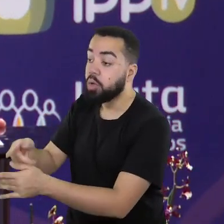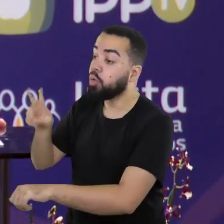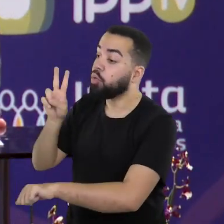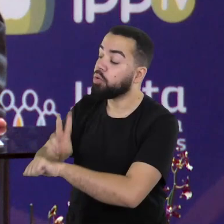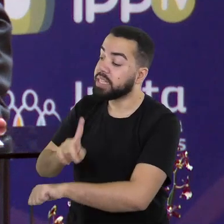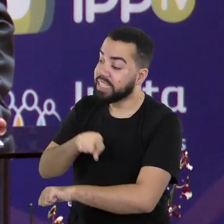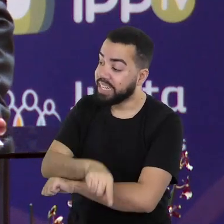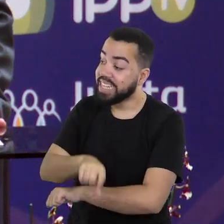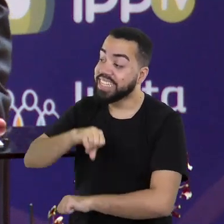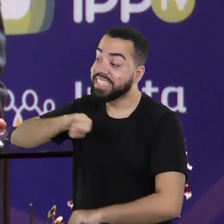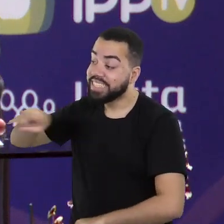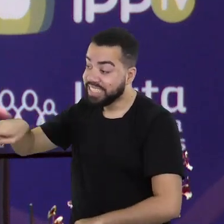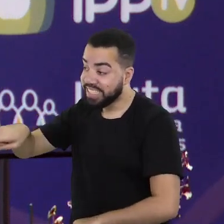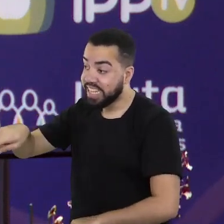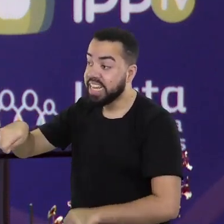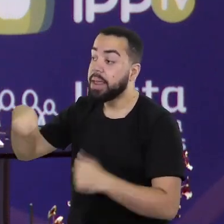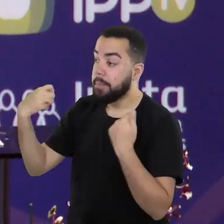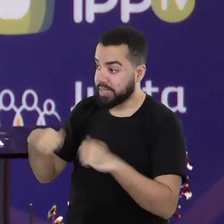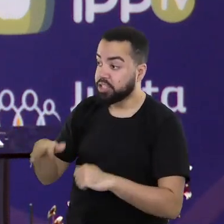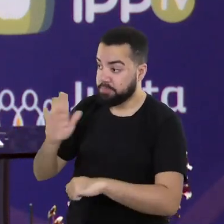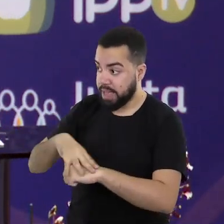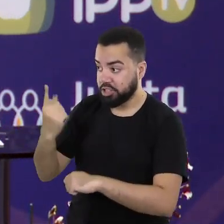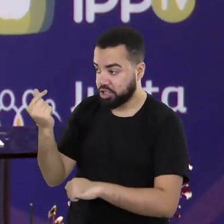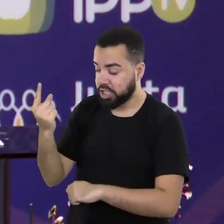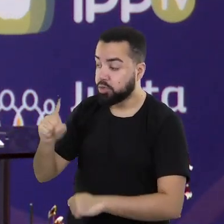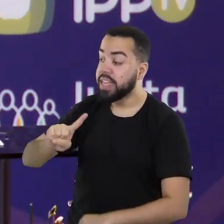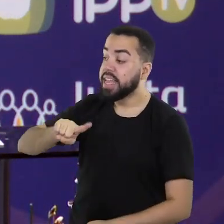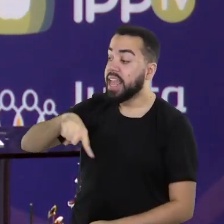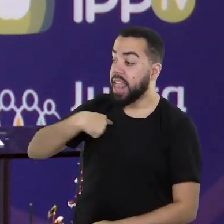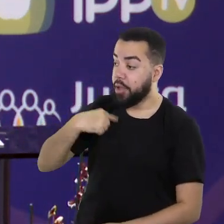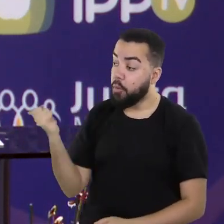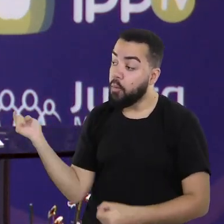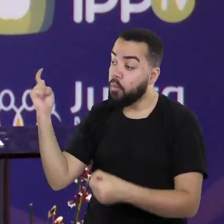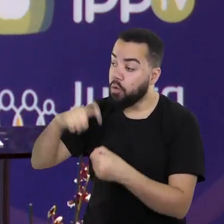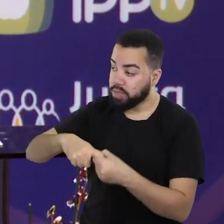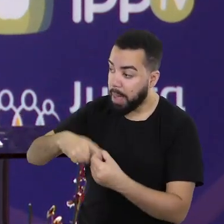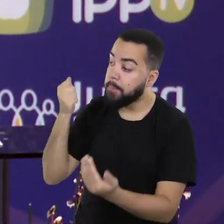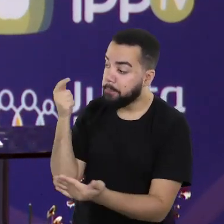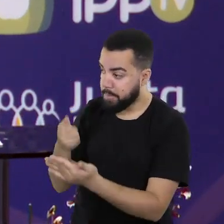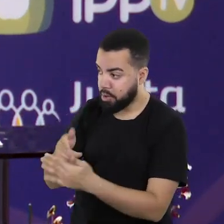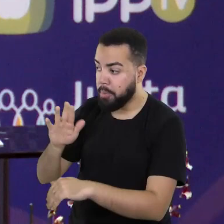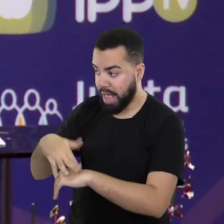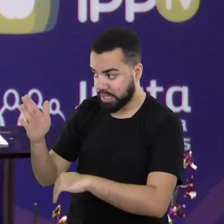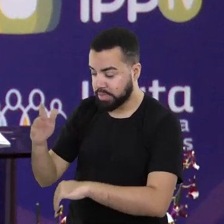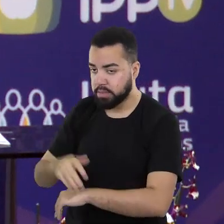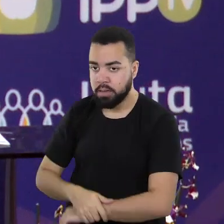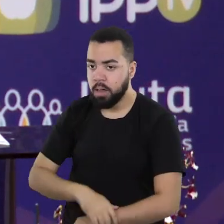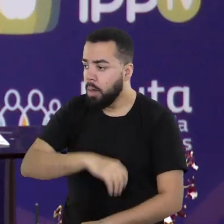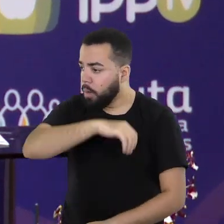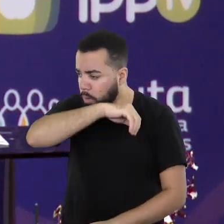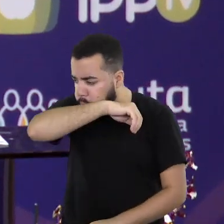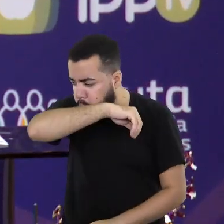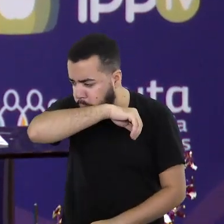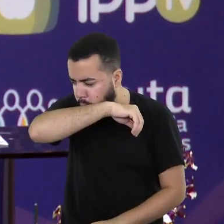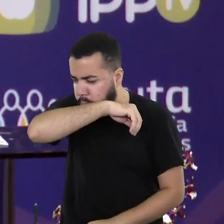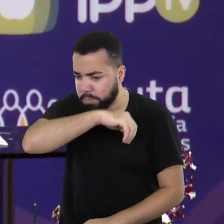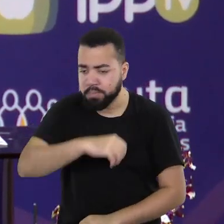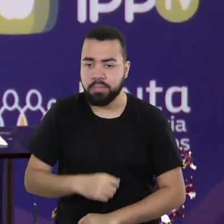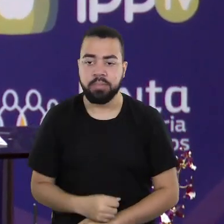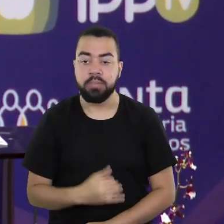coisa gastares a mais, eu tu indenizarei quando o quê? Quando voltar. Eu acho isso aqui lindo.